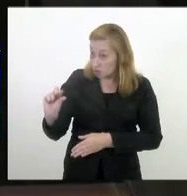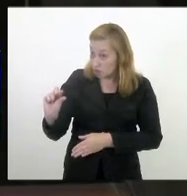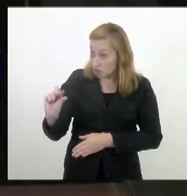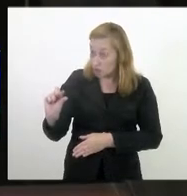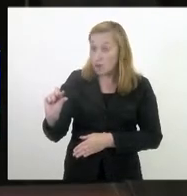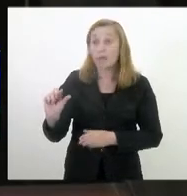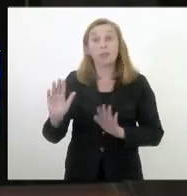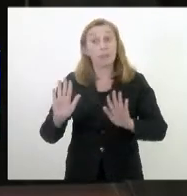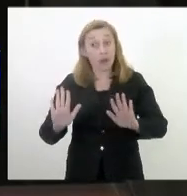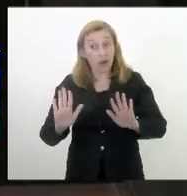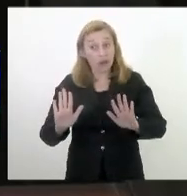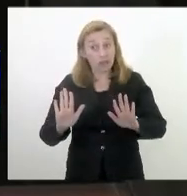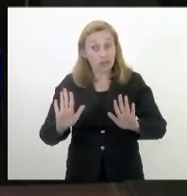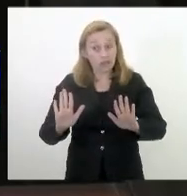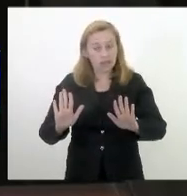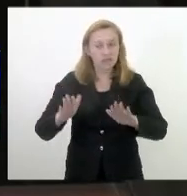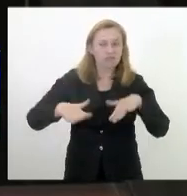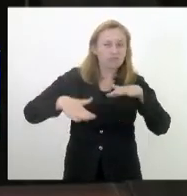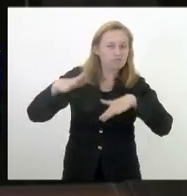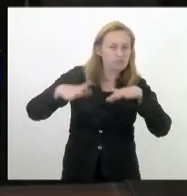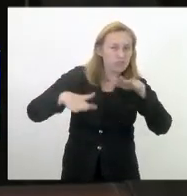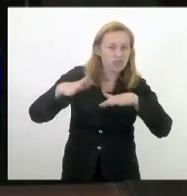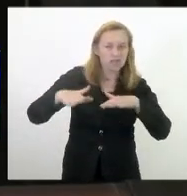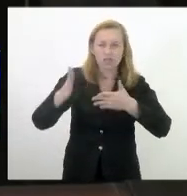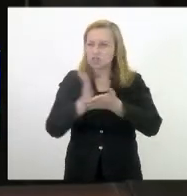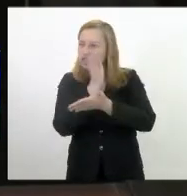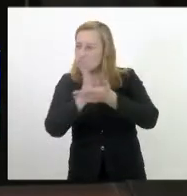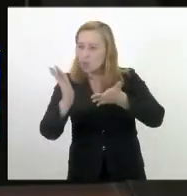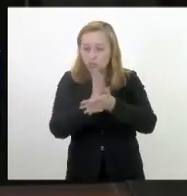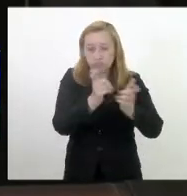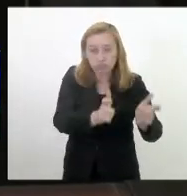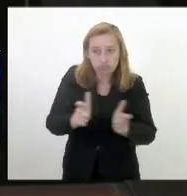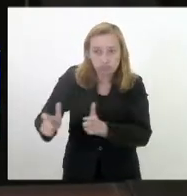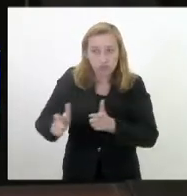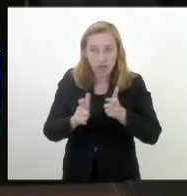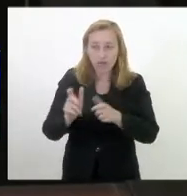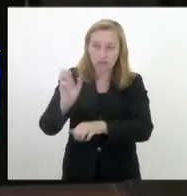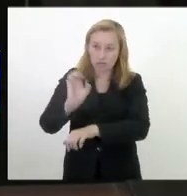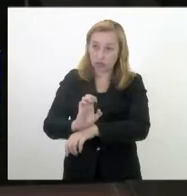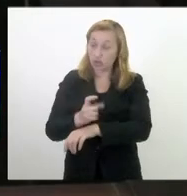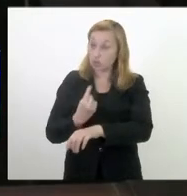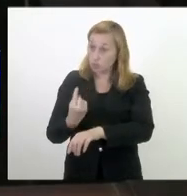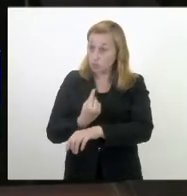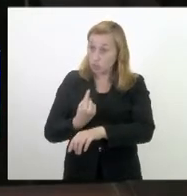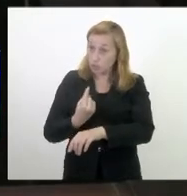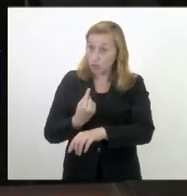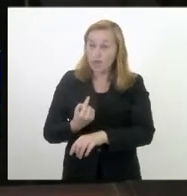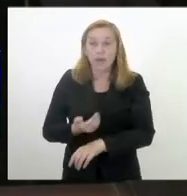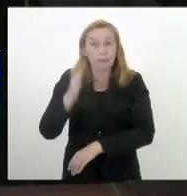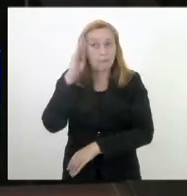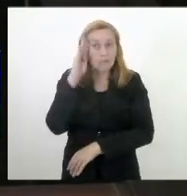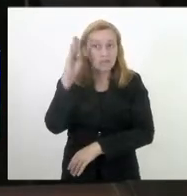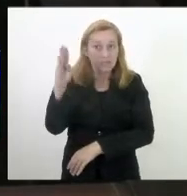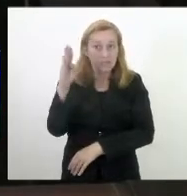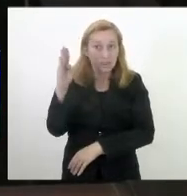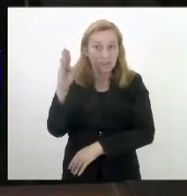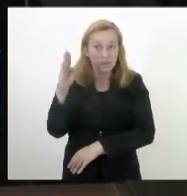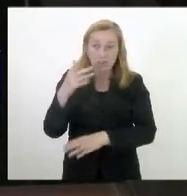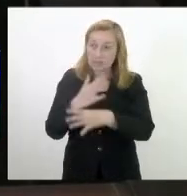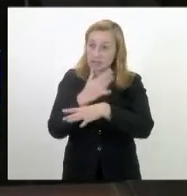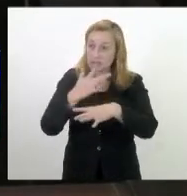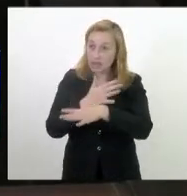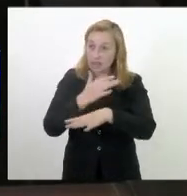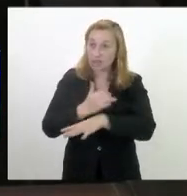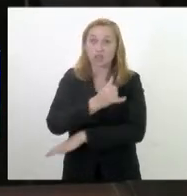sendo que em determinadas regiões do nosso estado, principalmente na cidade do Rio